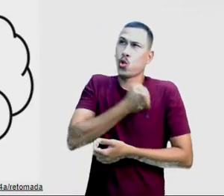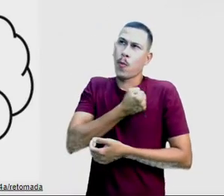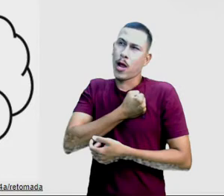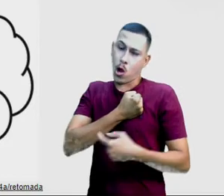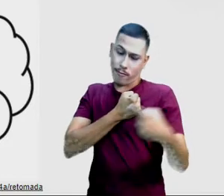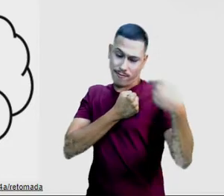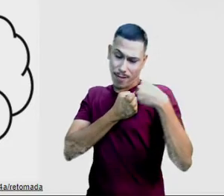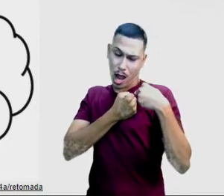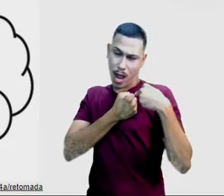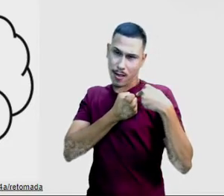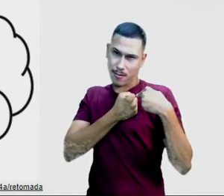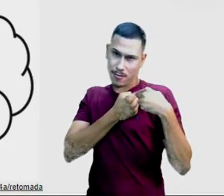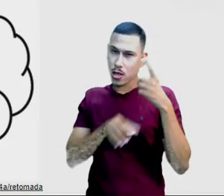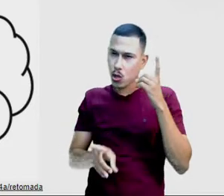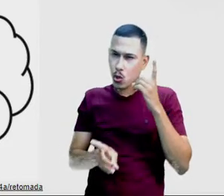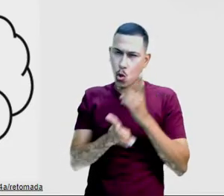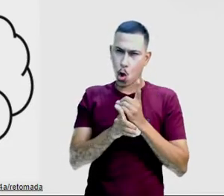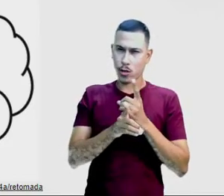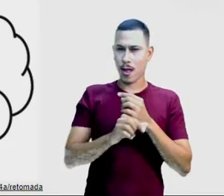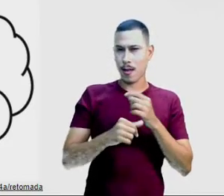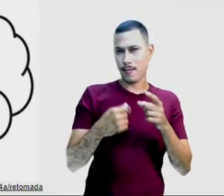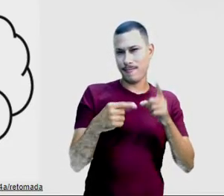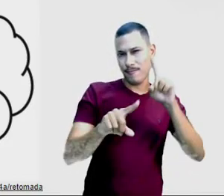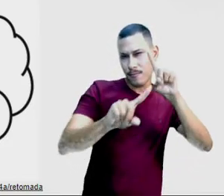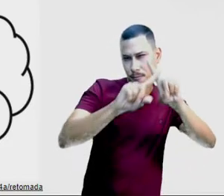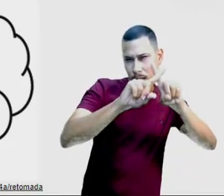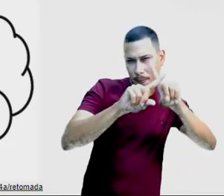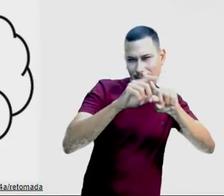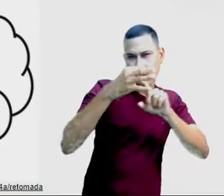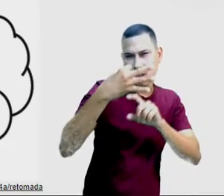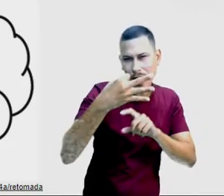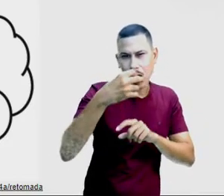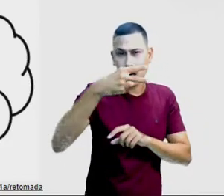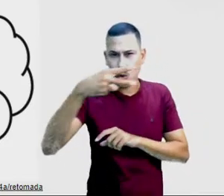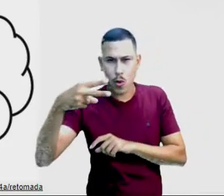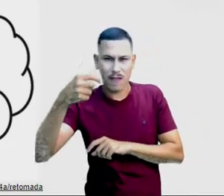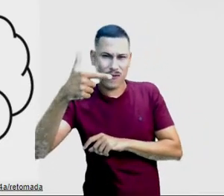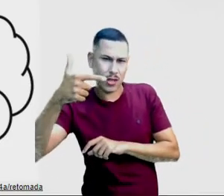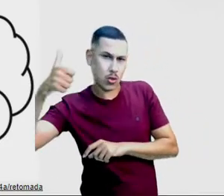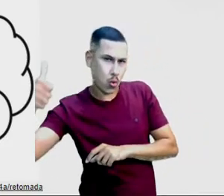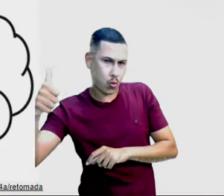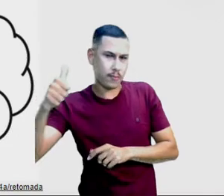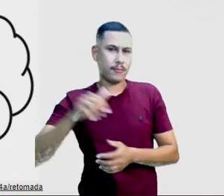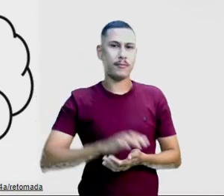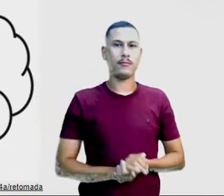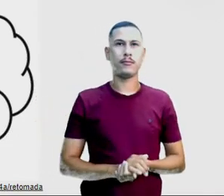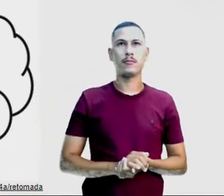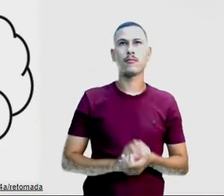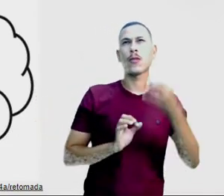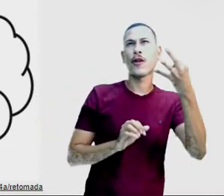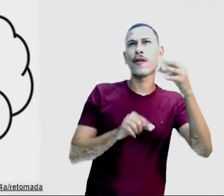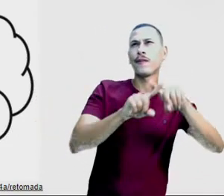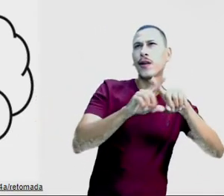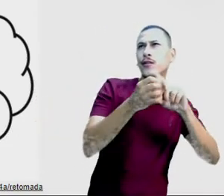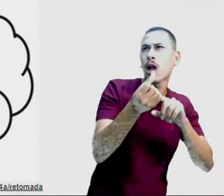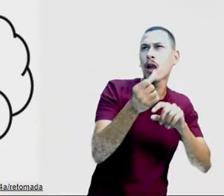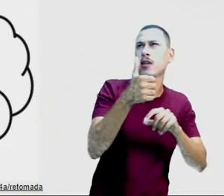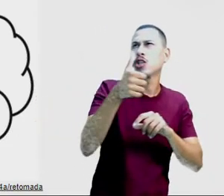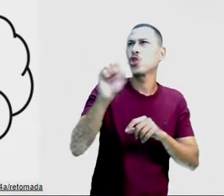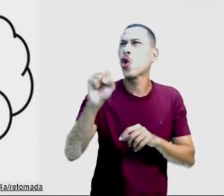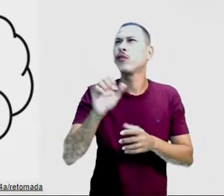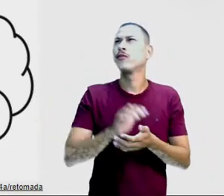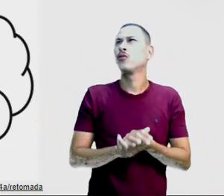número que multiplicado por 3 dá 21. Eu vou pensando. 3 vezes 6 é 18, não